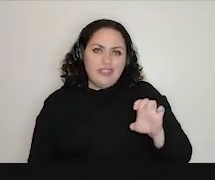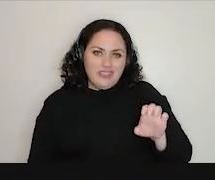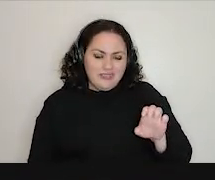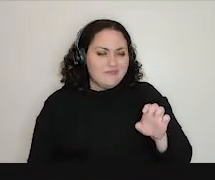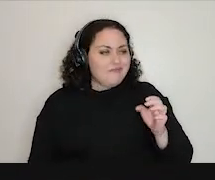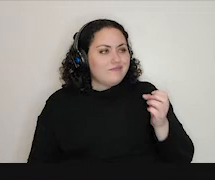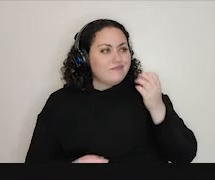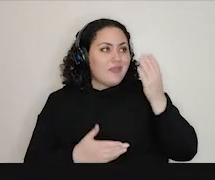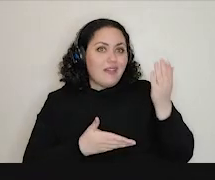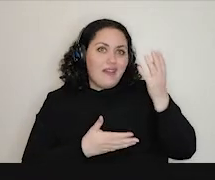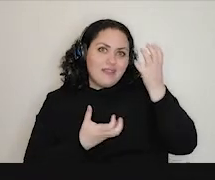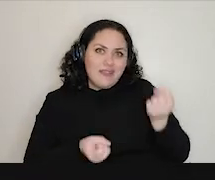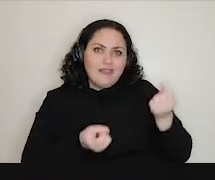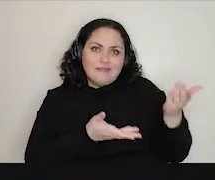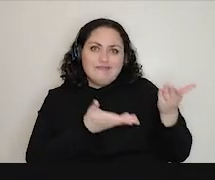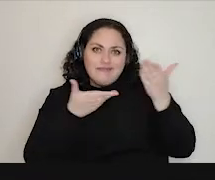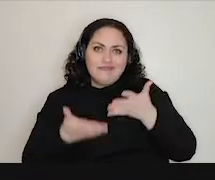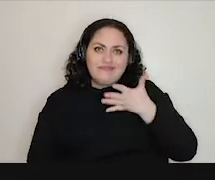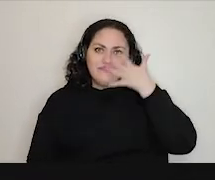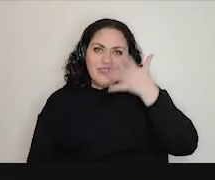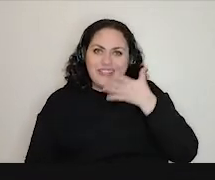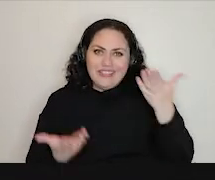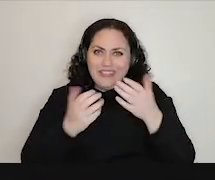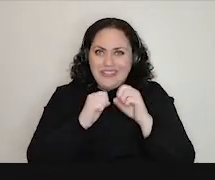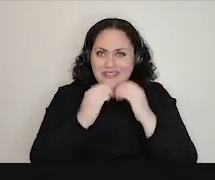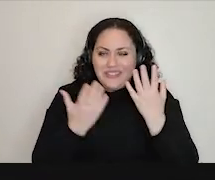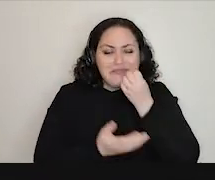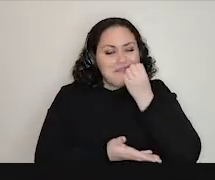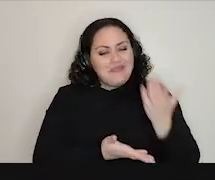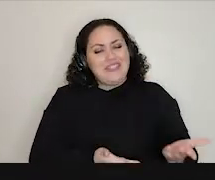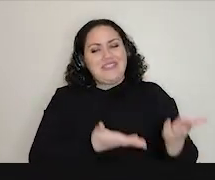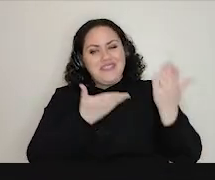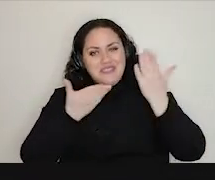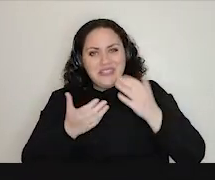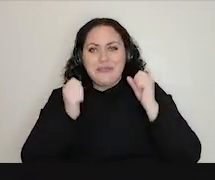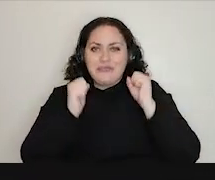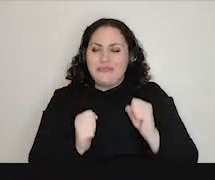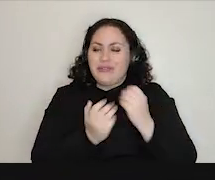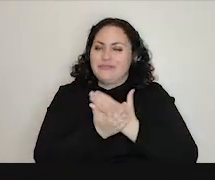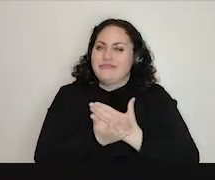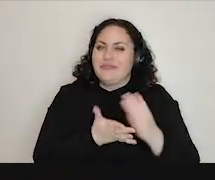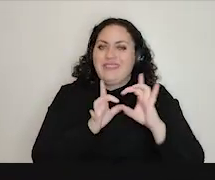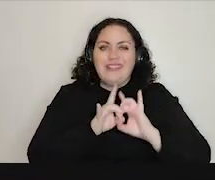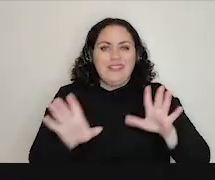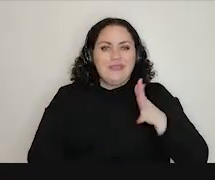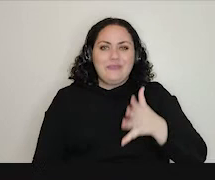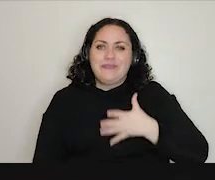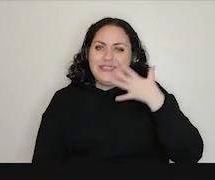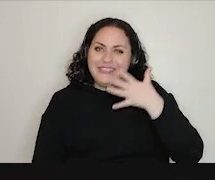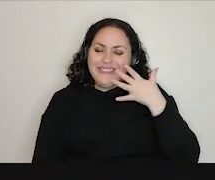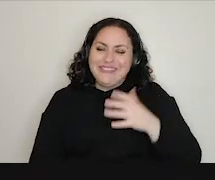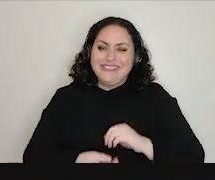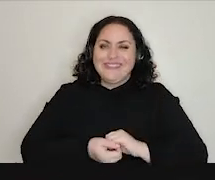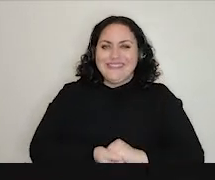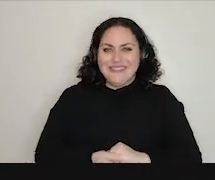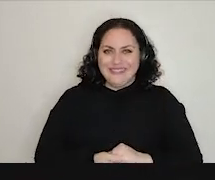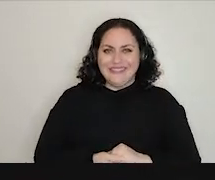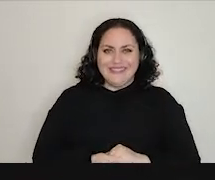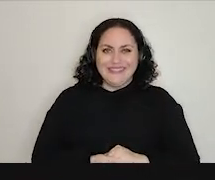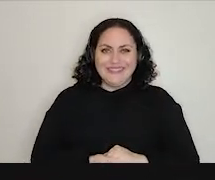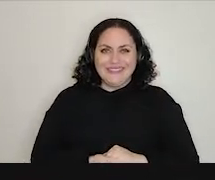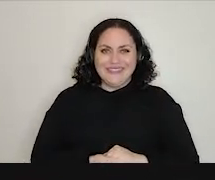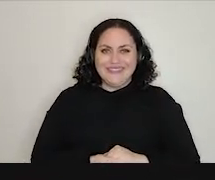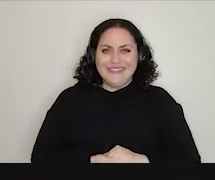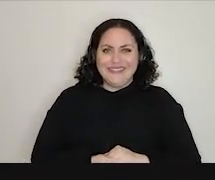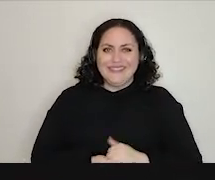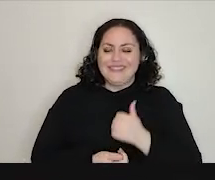para palestrar no nosso evento. Seja muito bem-vinda e pode ficar à vontade para começar a sua palestra. Tá